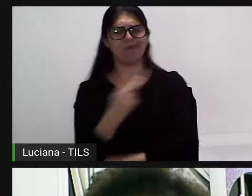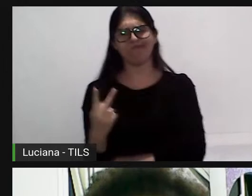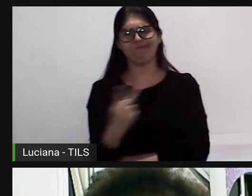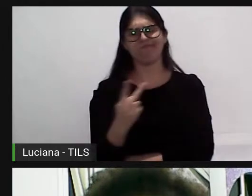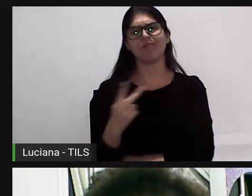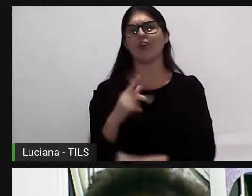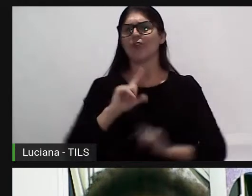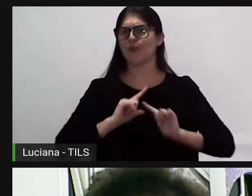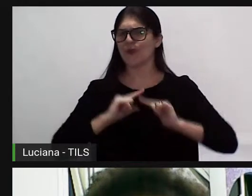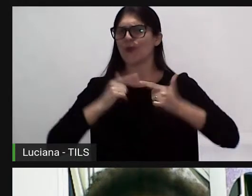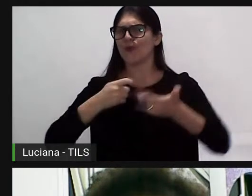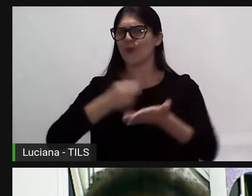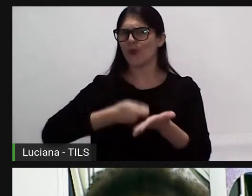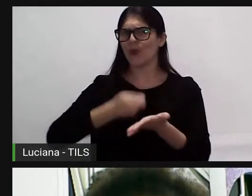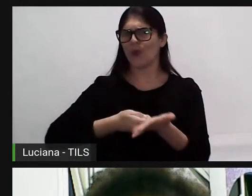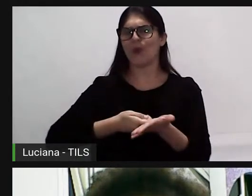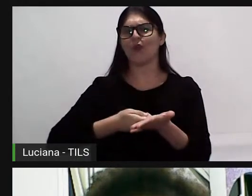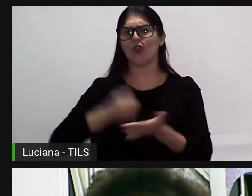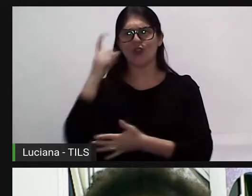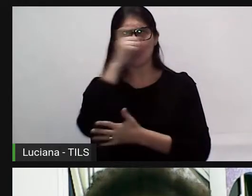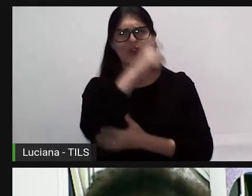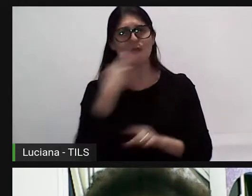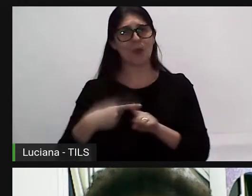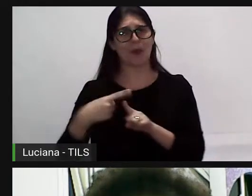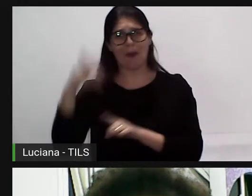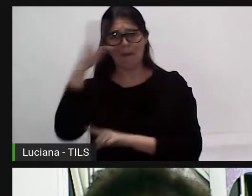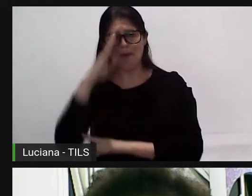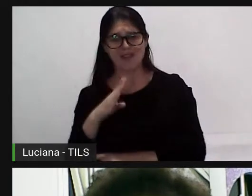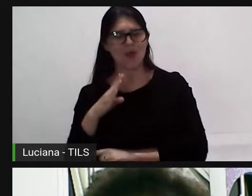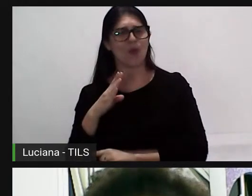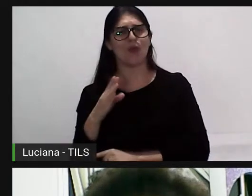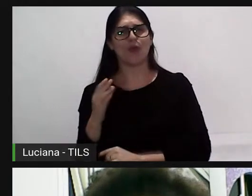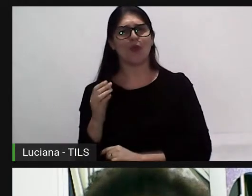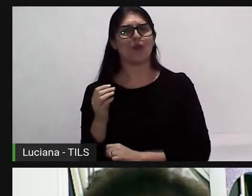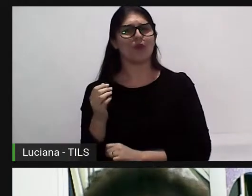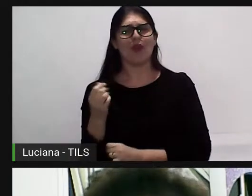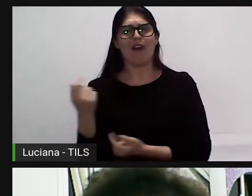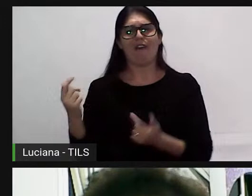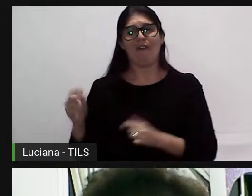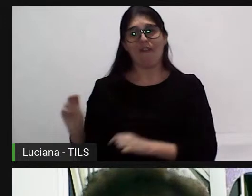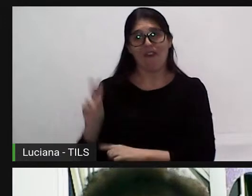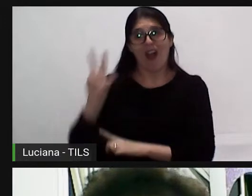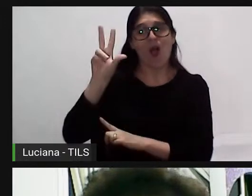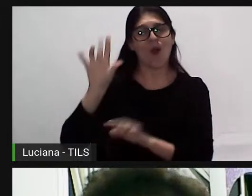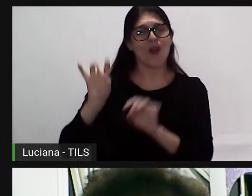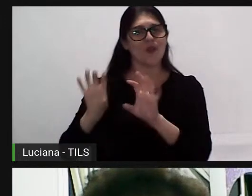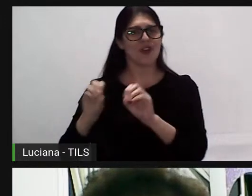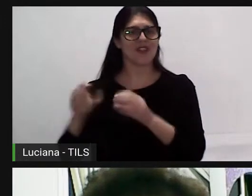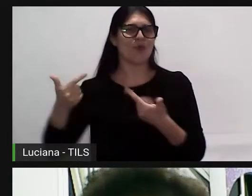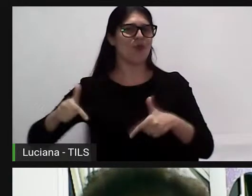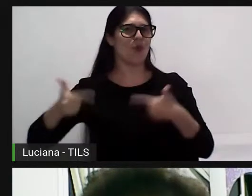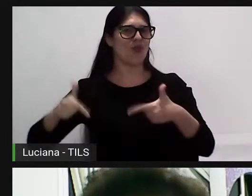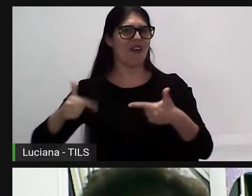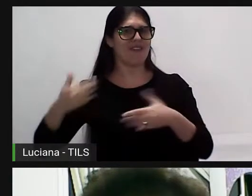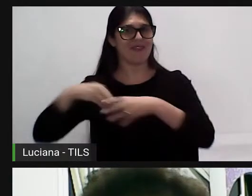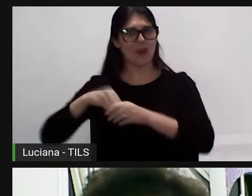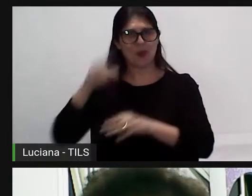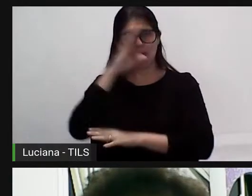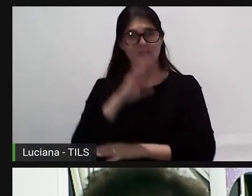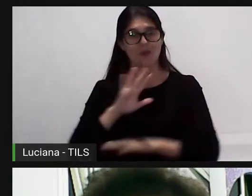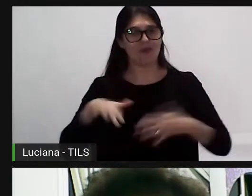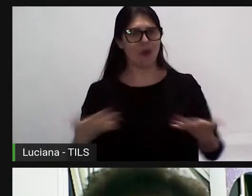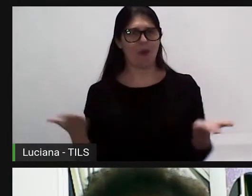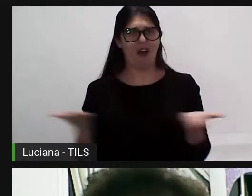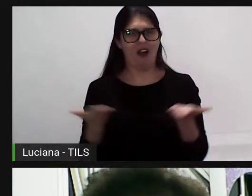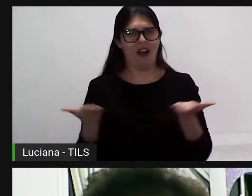um país que tanto desvaloriza a educação, é sinônimo de luta. E neste novo ano letivo, remoto, não será